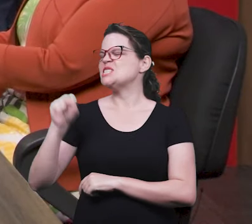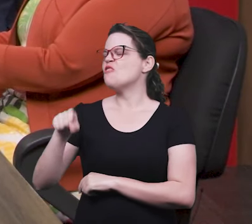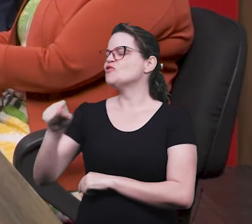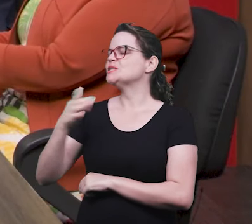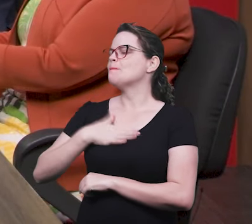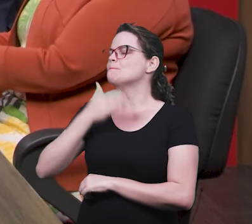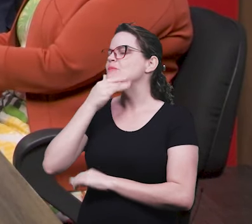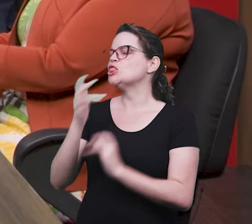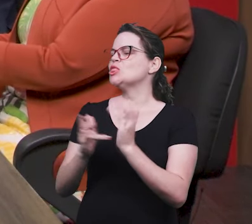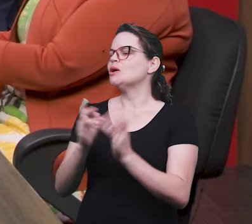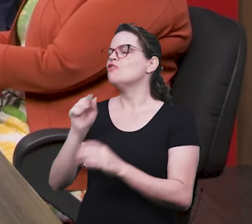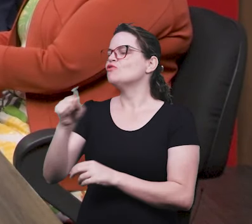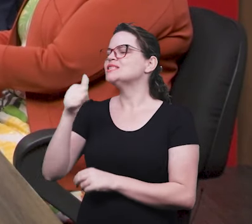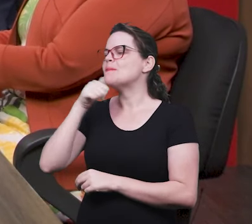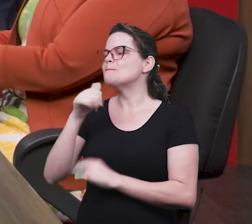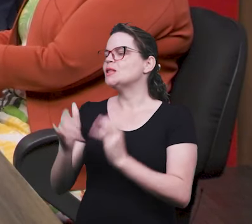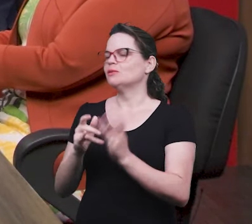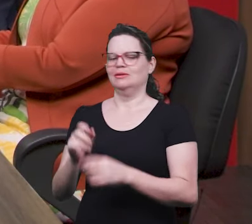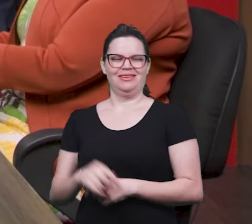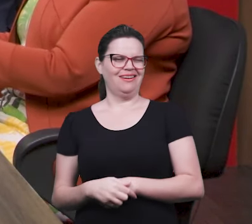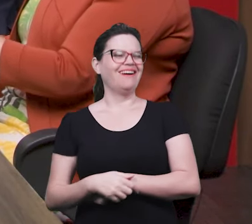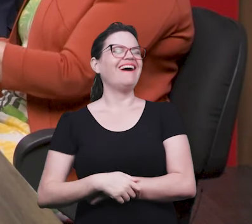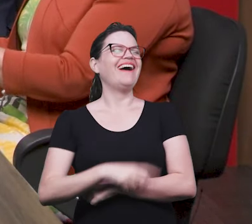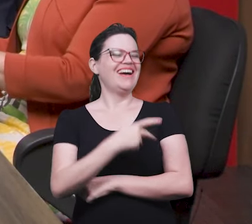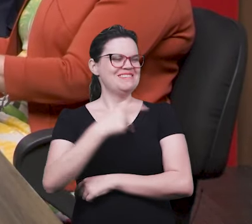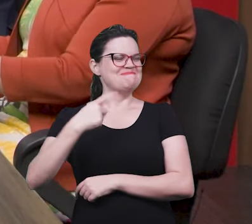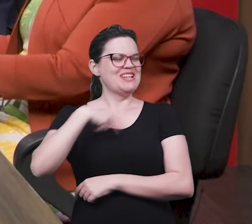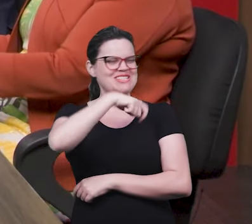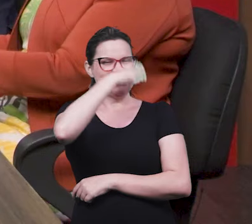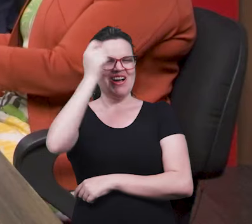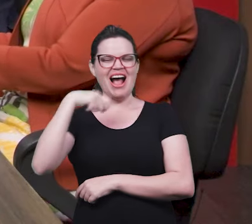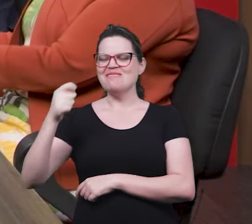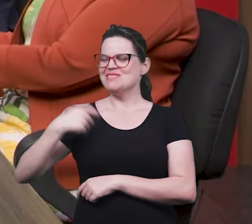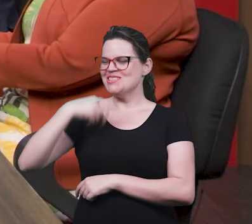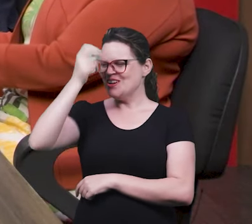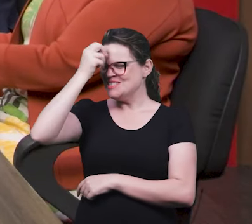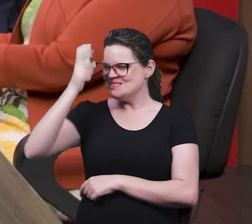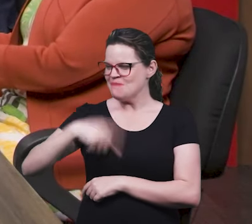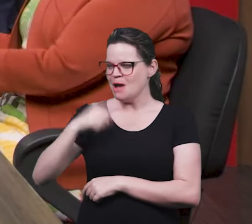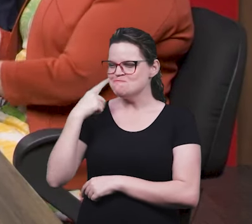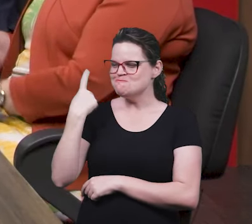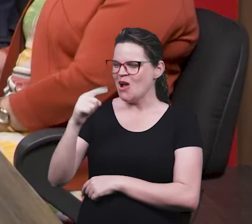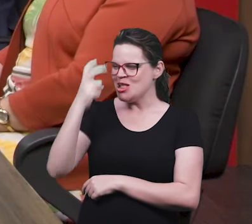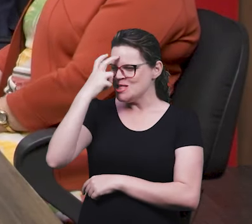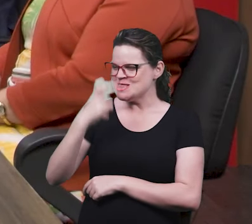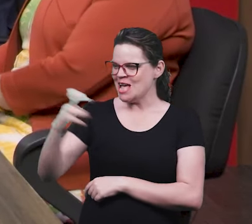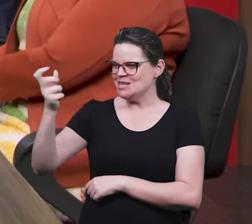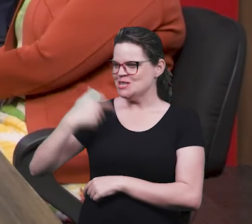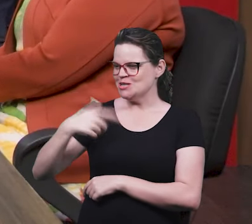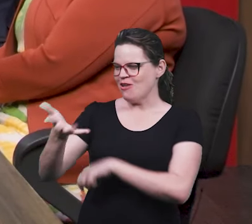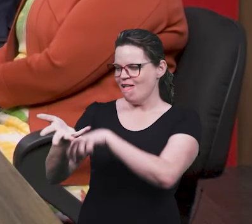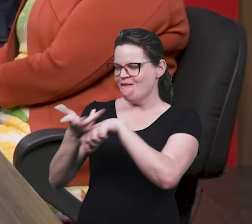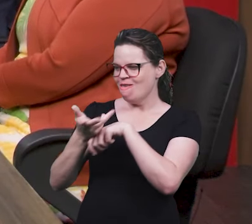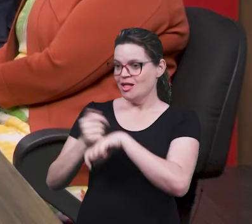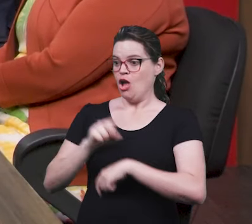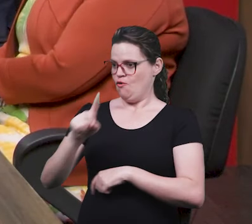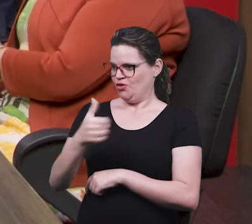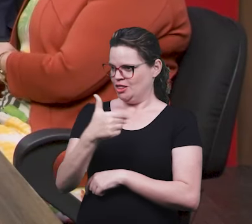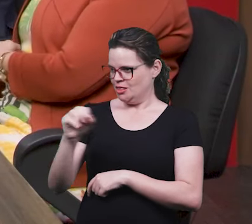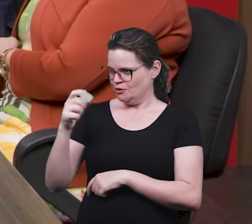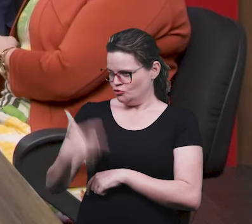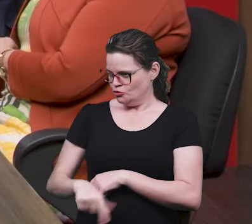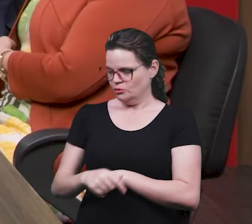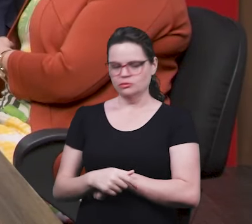minha noiva. Não. Ah, ele que era esperto, né, Linda? É. Pegava mais inteligente e já ficava de olho. É. Você tirou 100 de